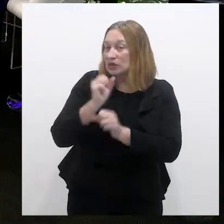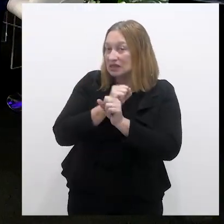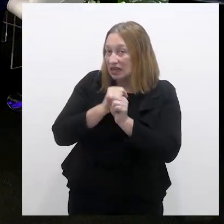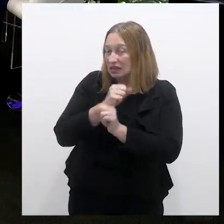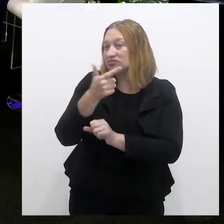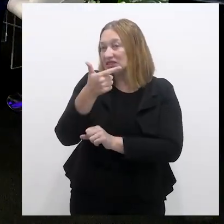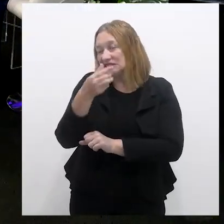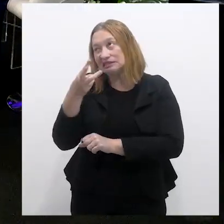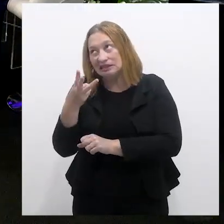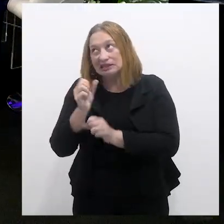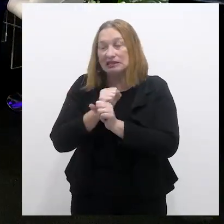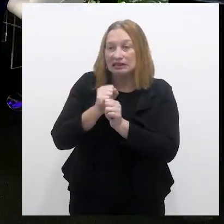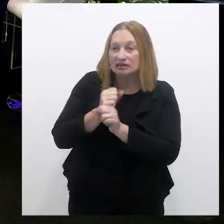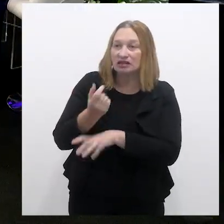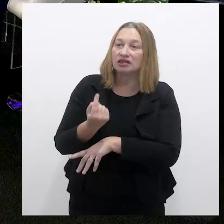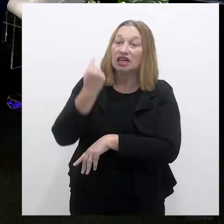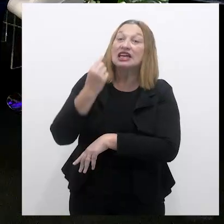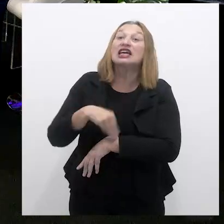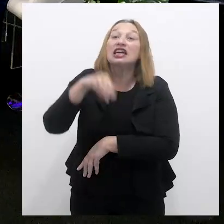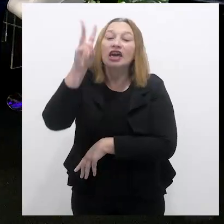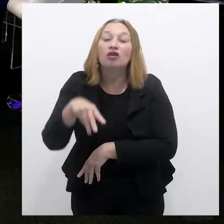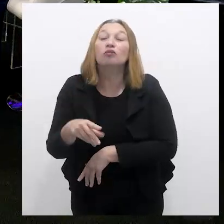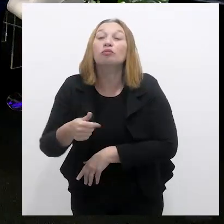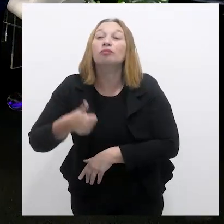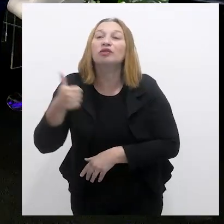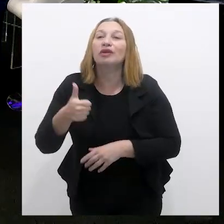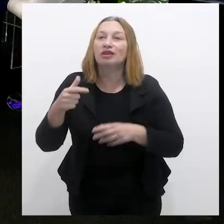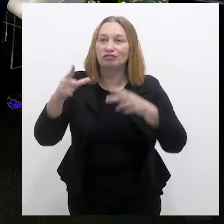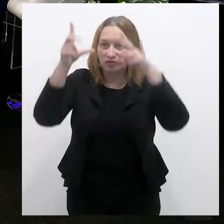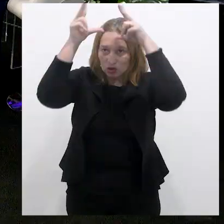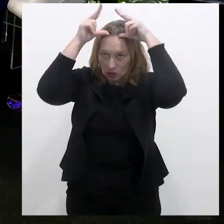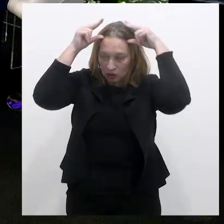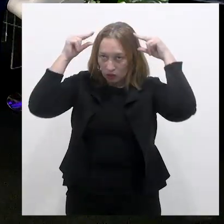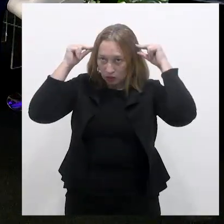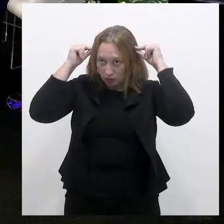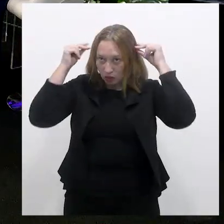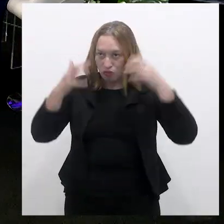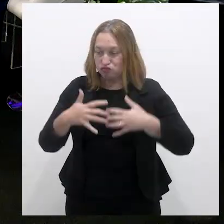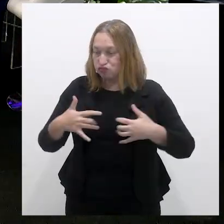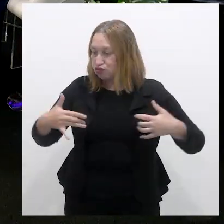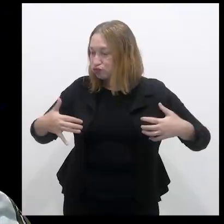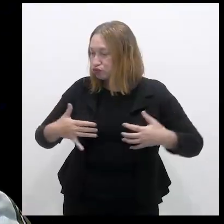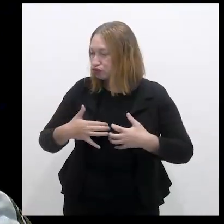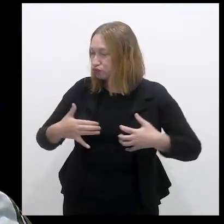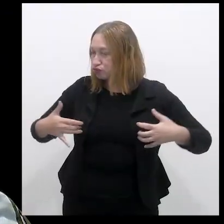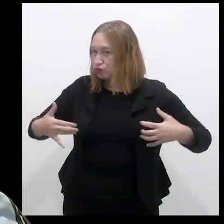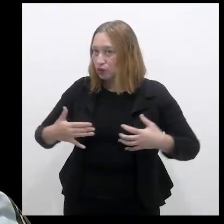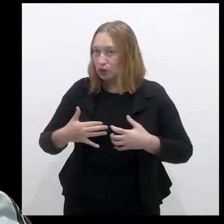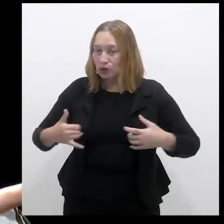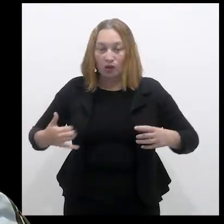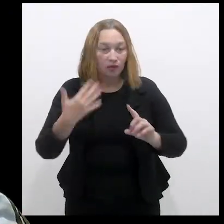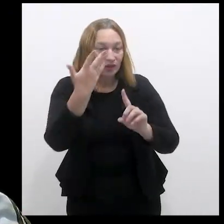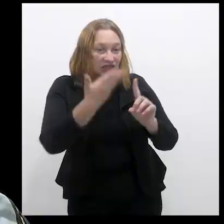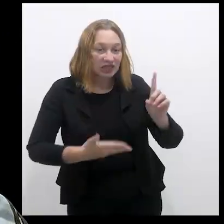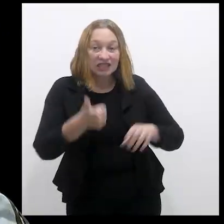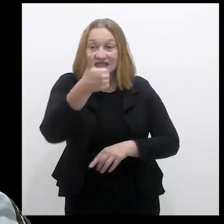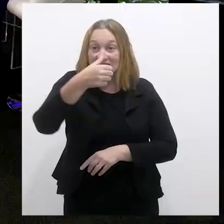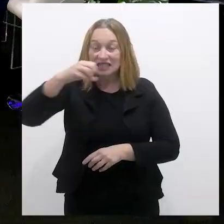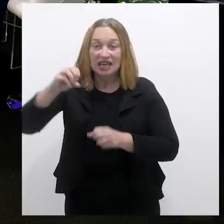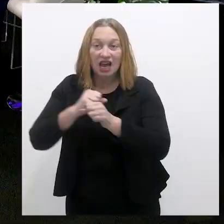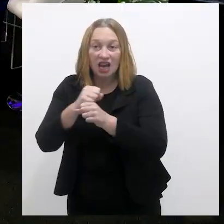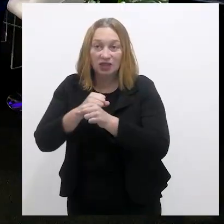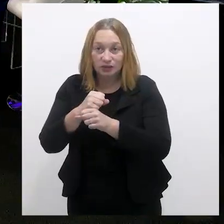12 anos atrás, 13 Isso. anos atrás quase. Quem foi o primeiro? Luiz Gonzaga. Gonzagão. Olha. A gente fez um espetáculo homenageando o centenário